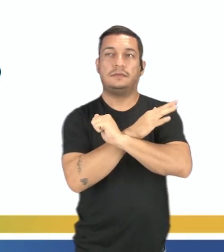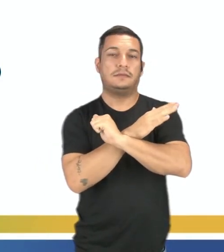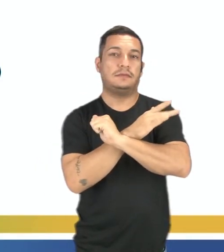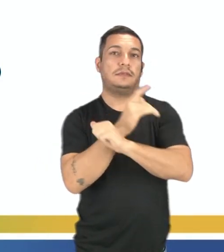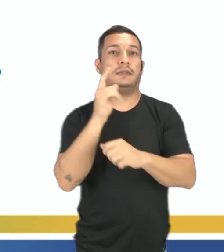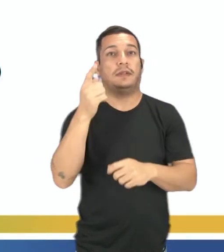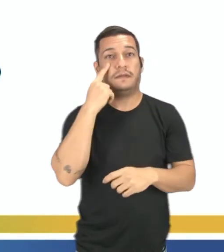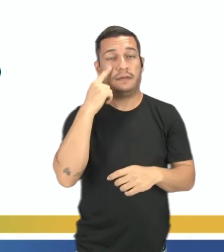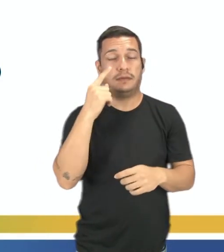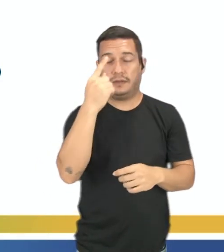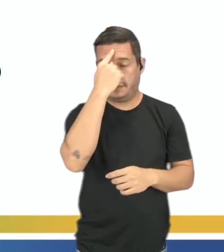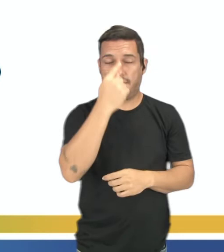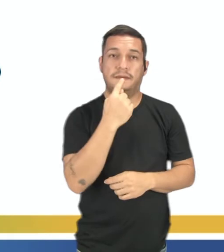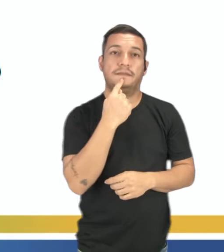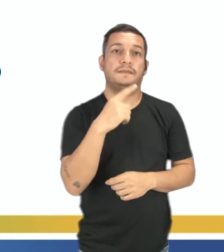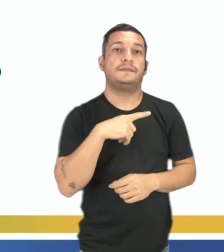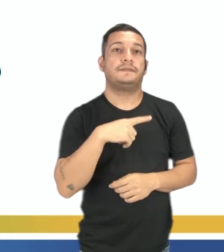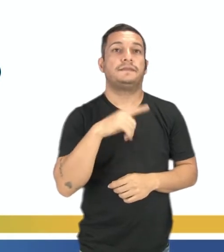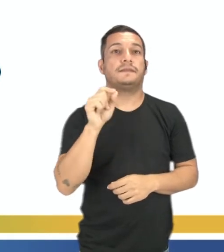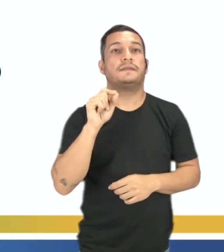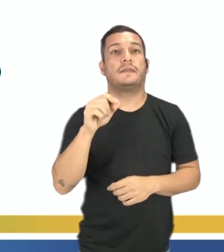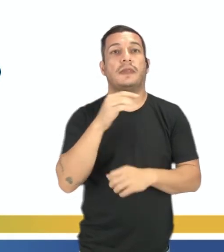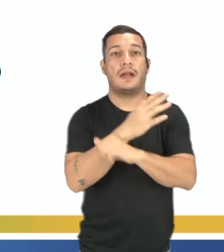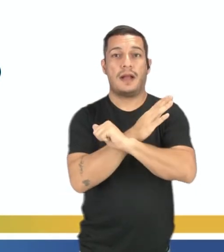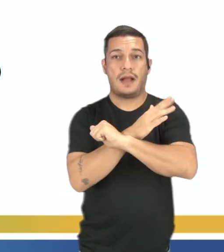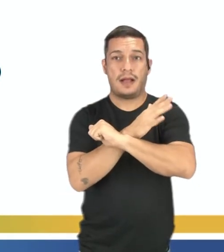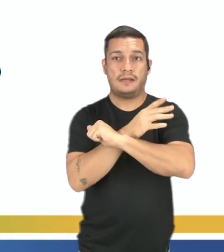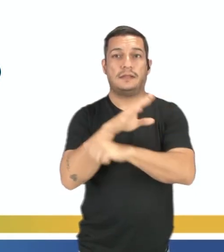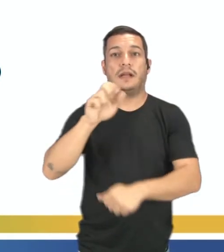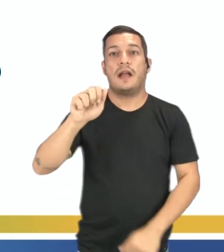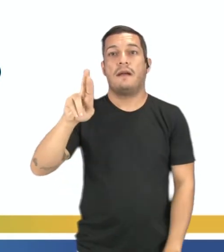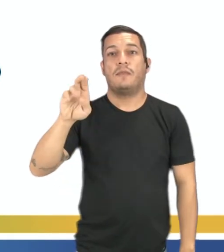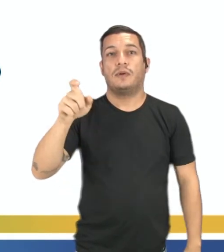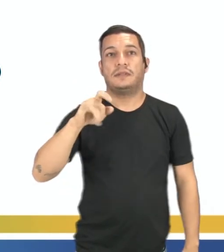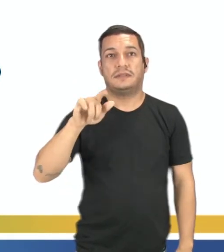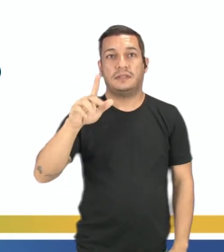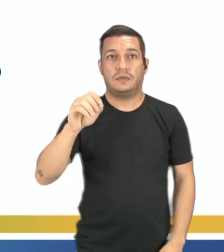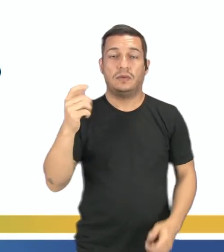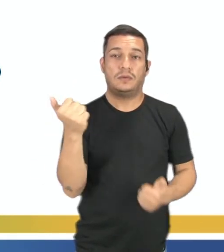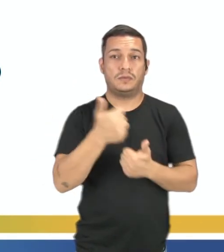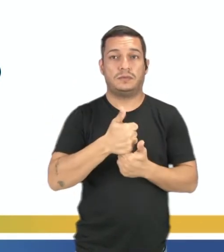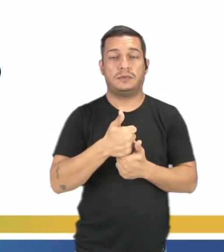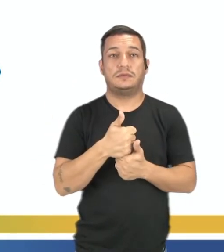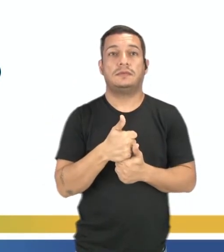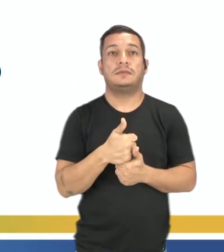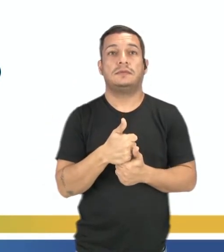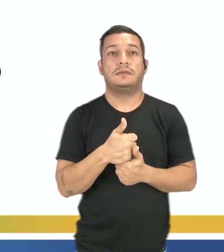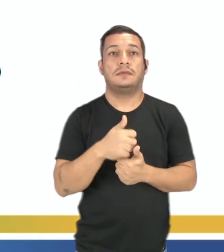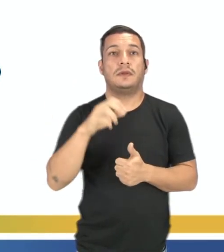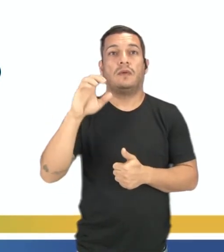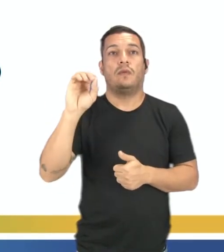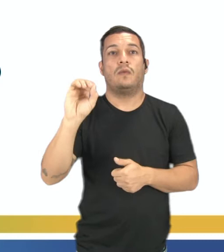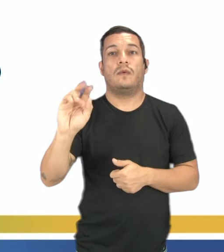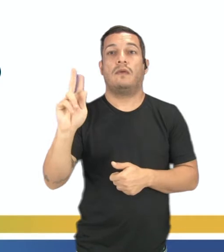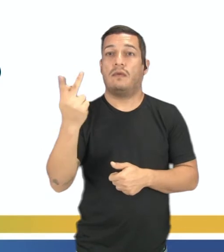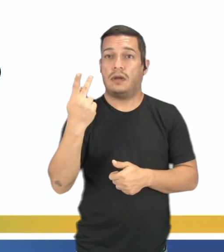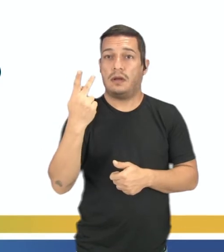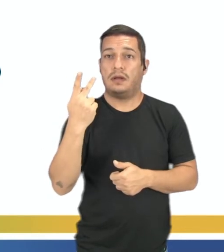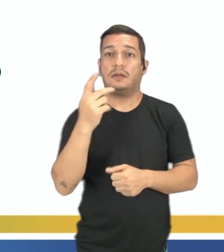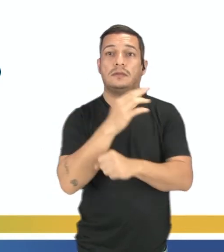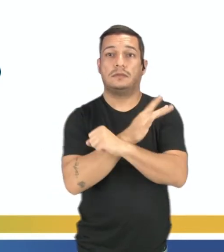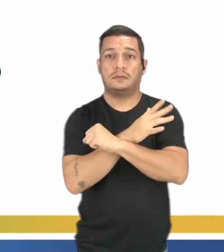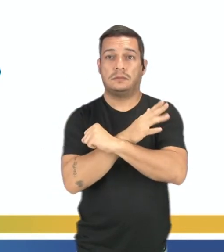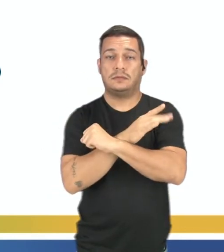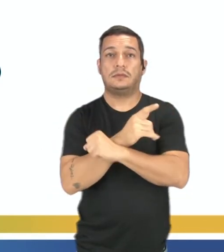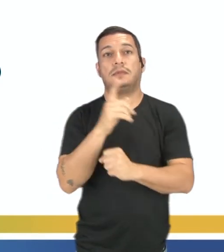vamos olhar aqui na figura eu tenho ácido carboxílico beleza então eu substituto o h do